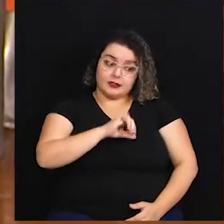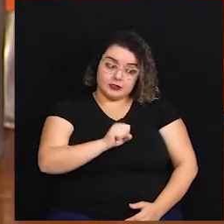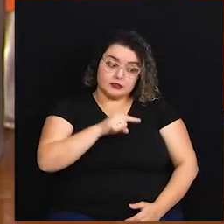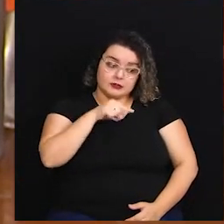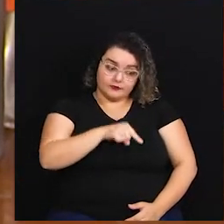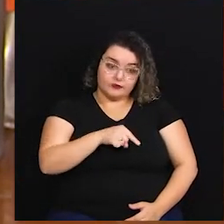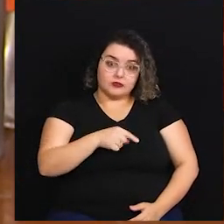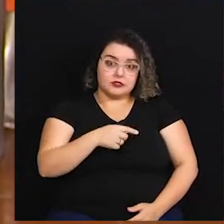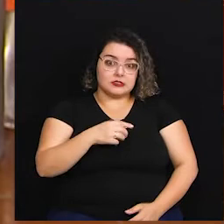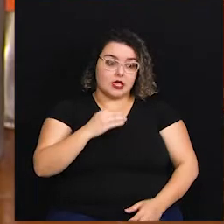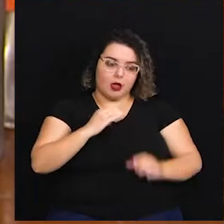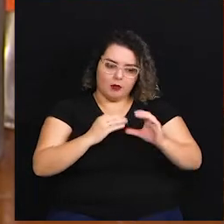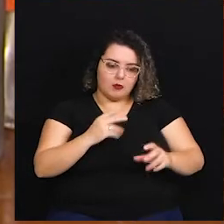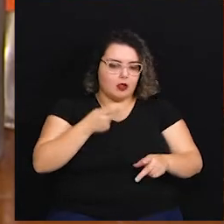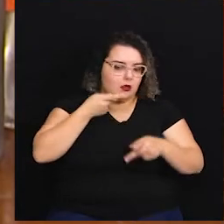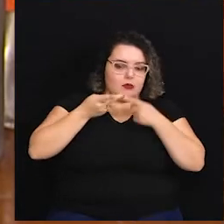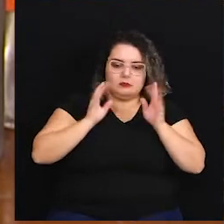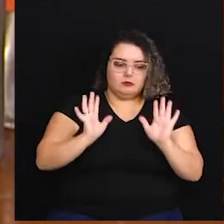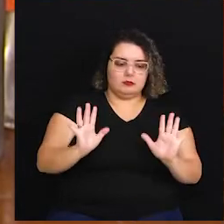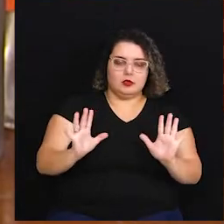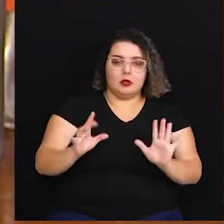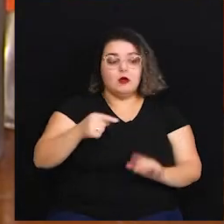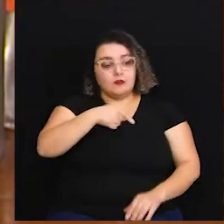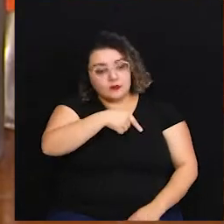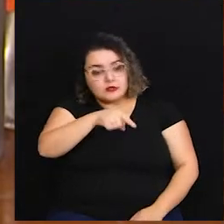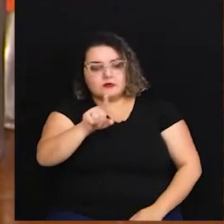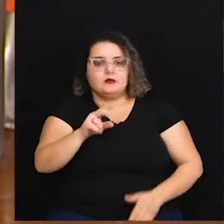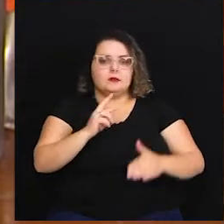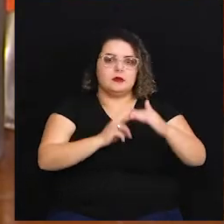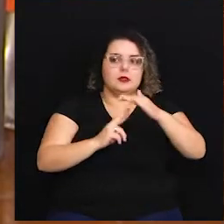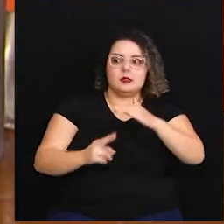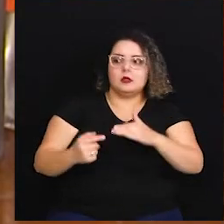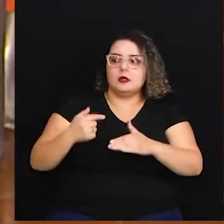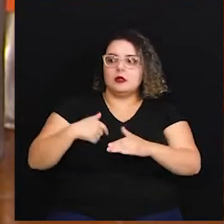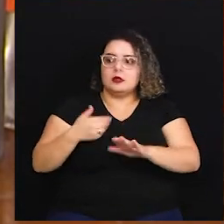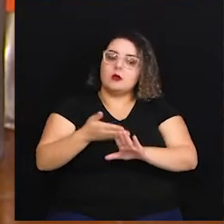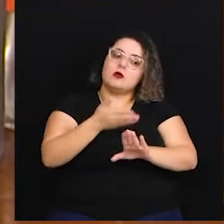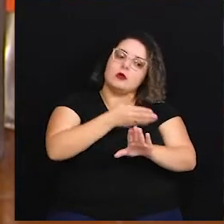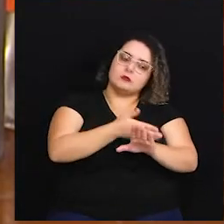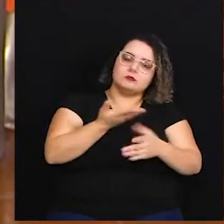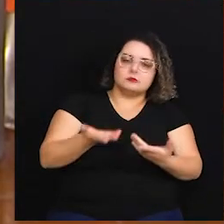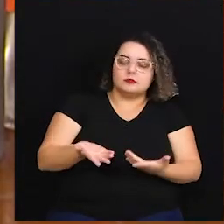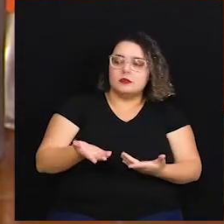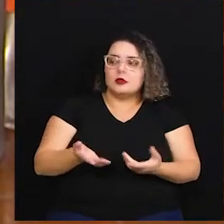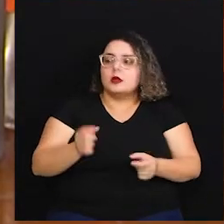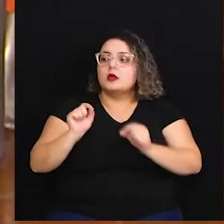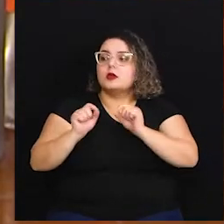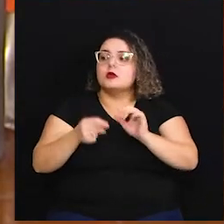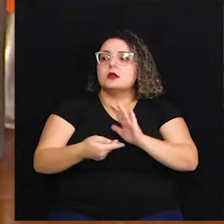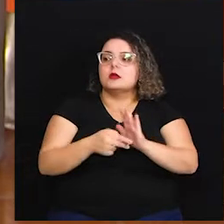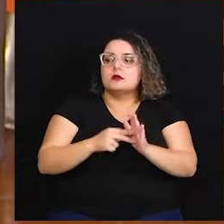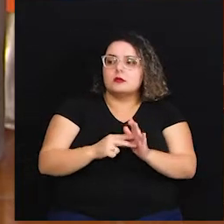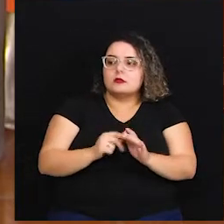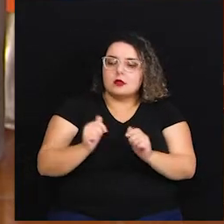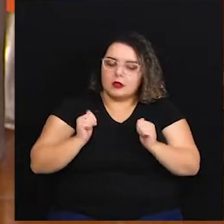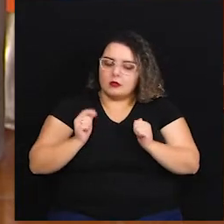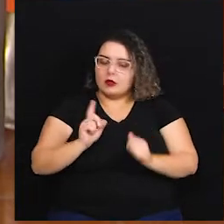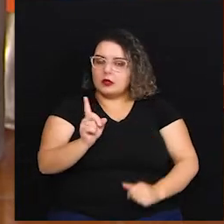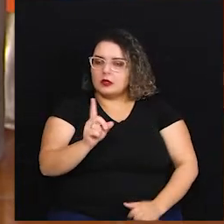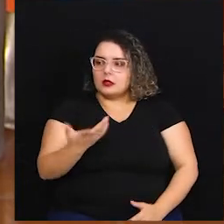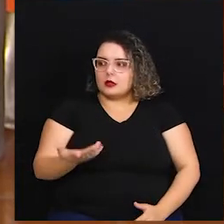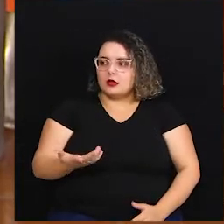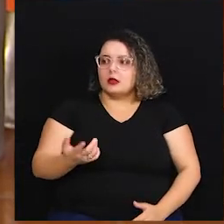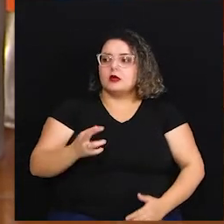comunicação, você que fala, eu não falo, então você vai para as feiras e eu fico nos bastidores. Esses bastidores não era